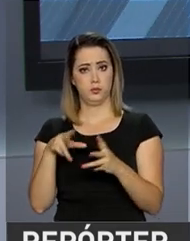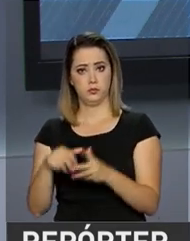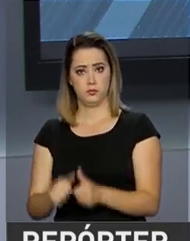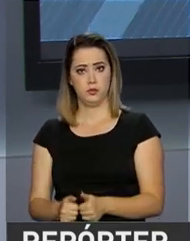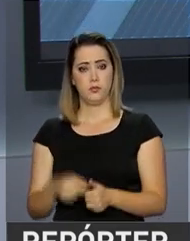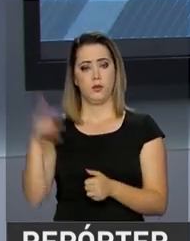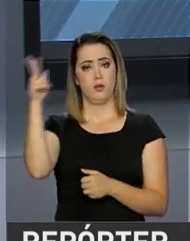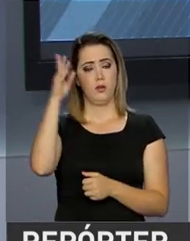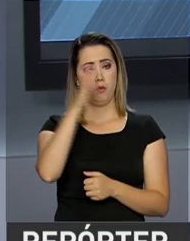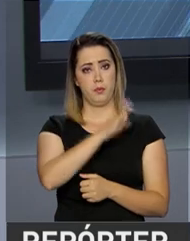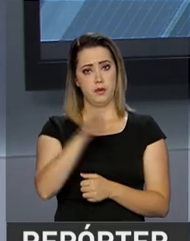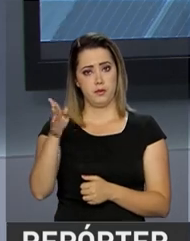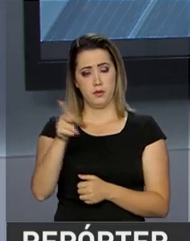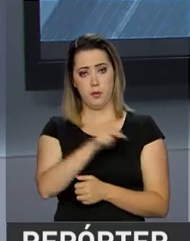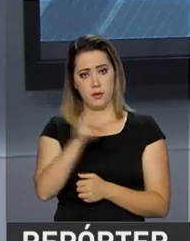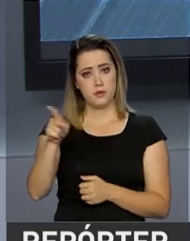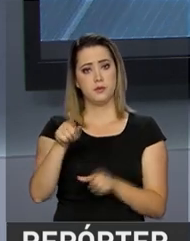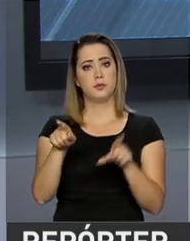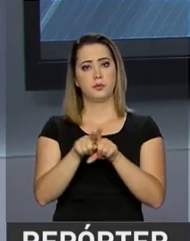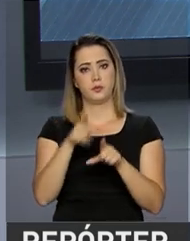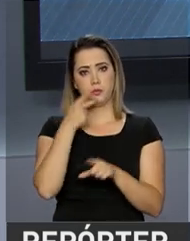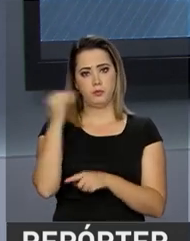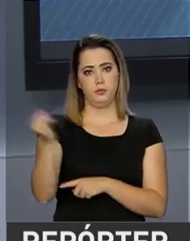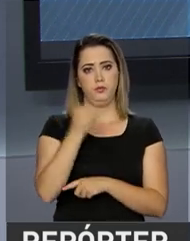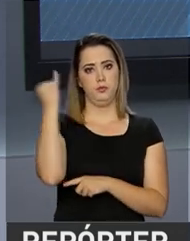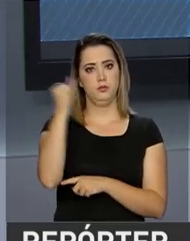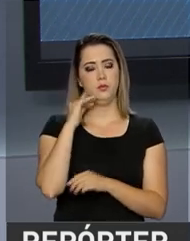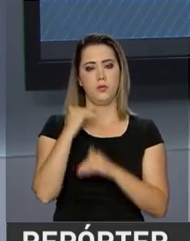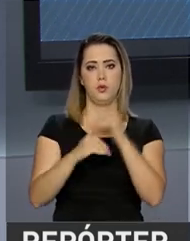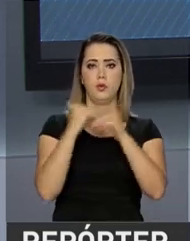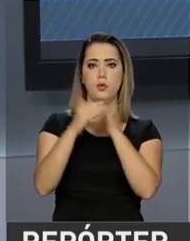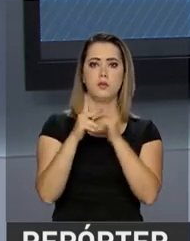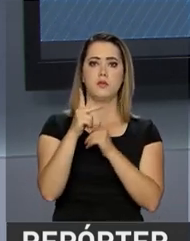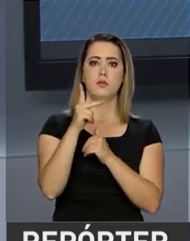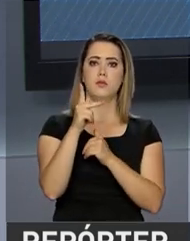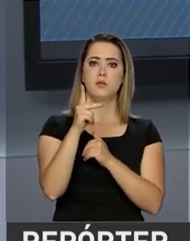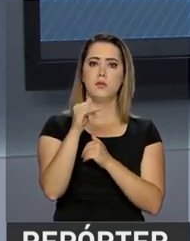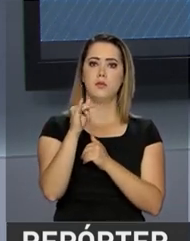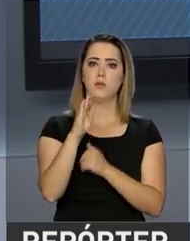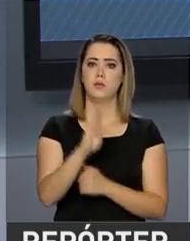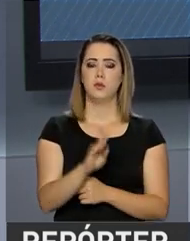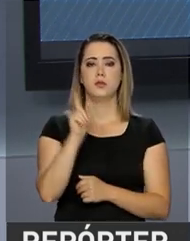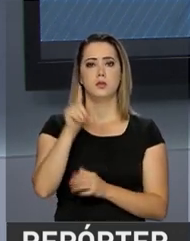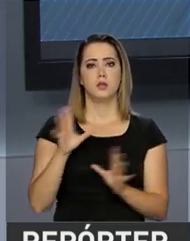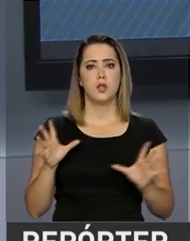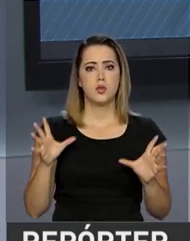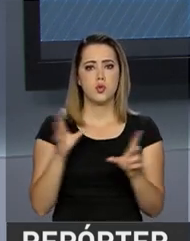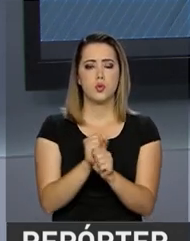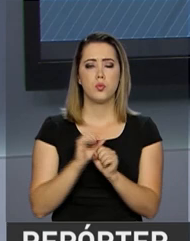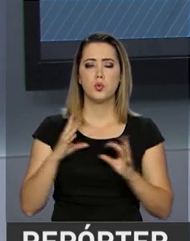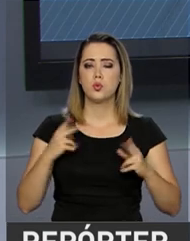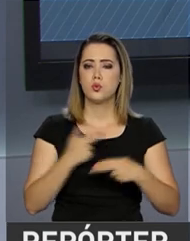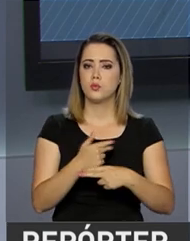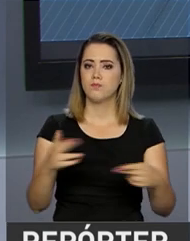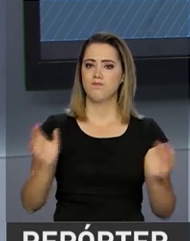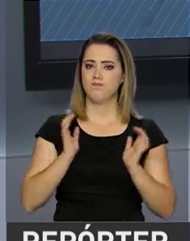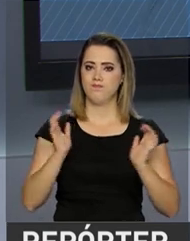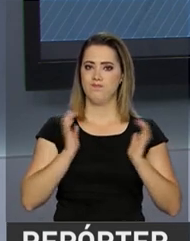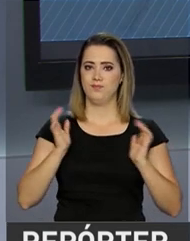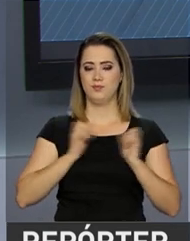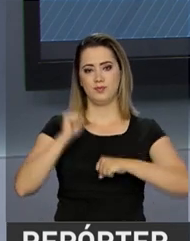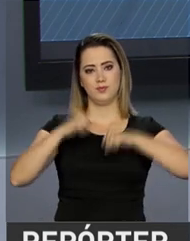também a importância do setor agrícola no crescimento do pib produto interno bruto que é a soma de toda a riqueza produzida